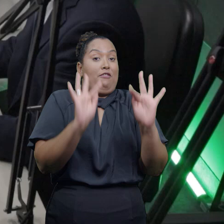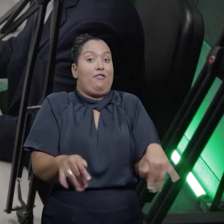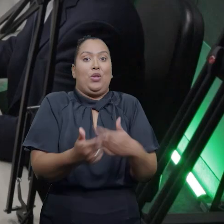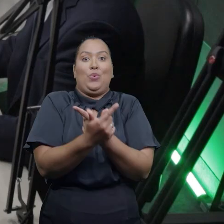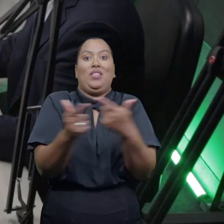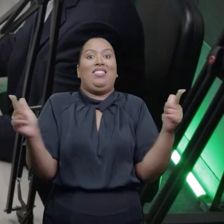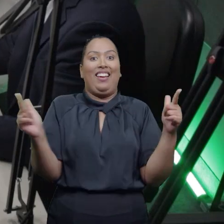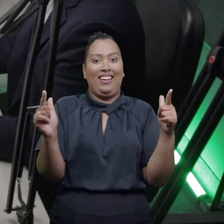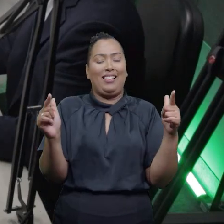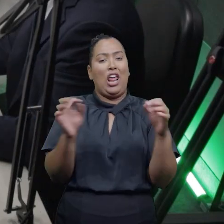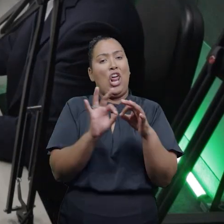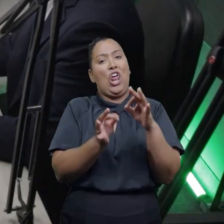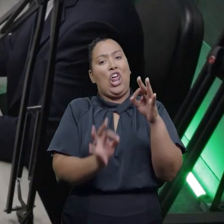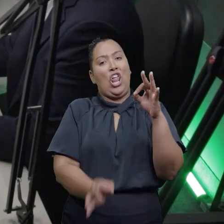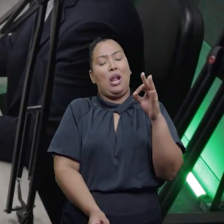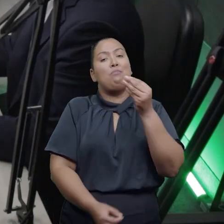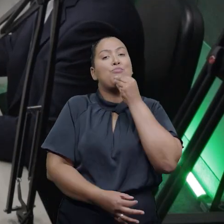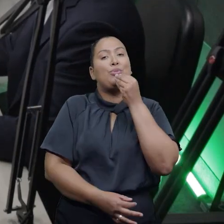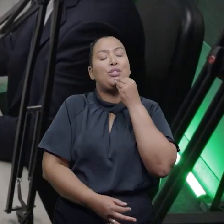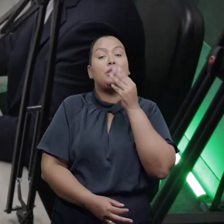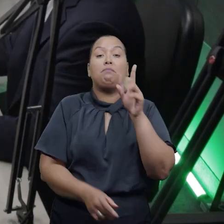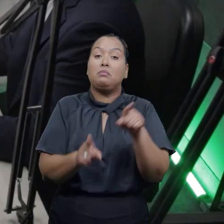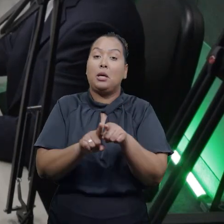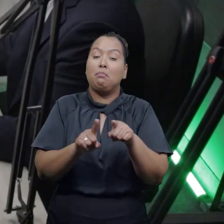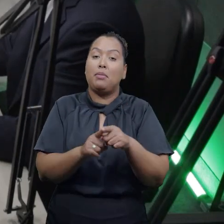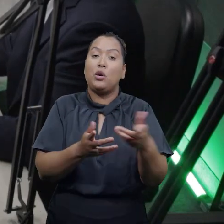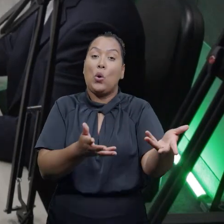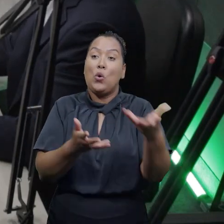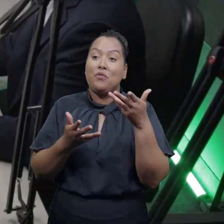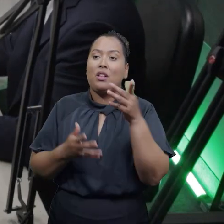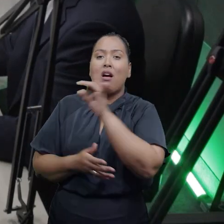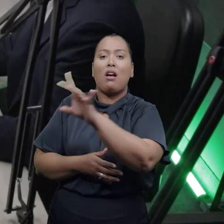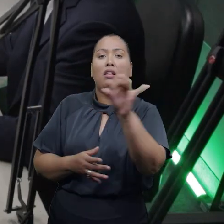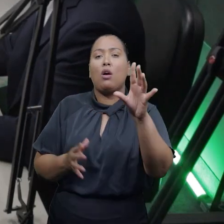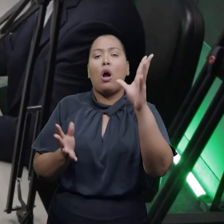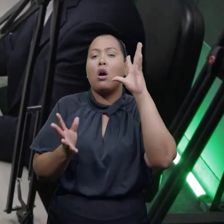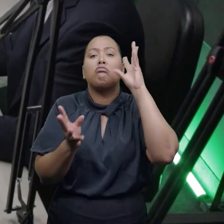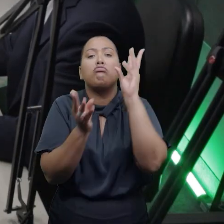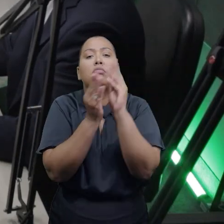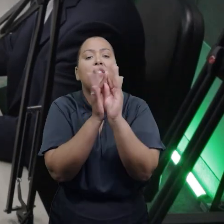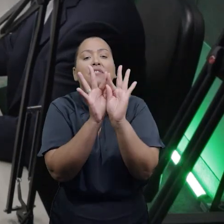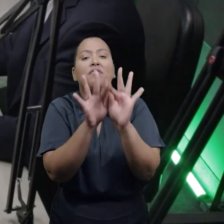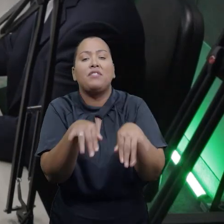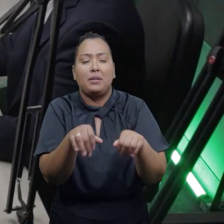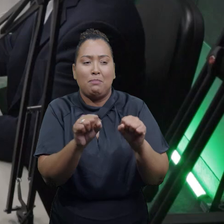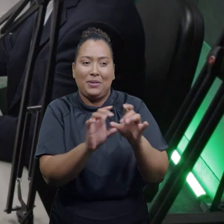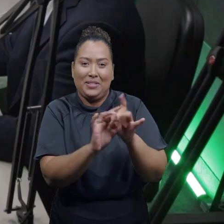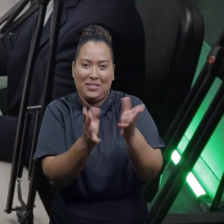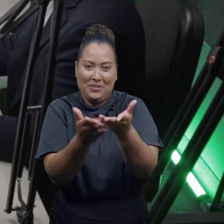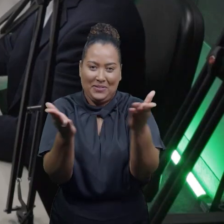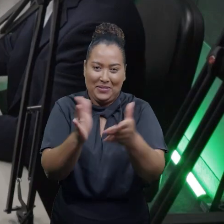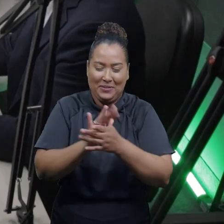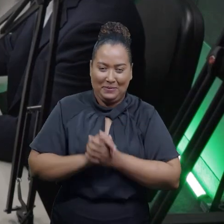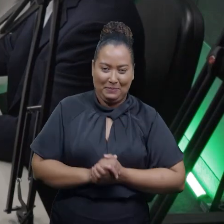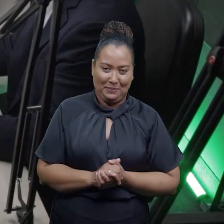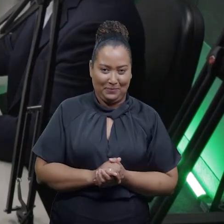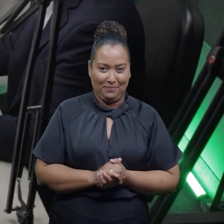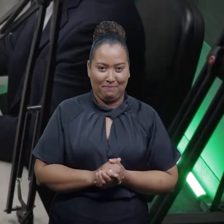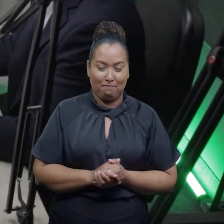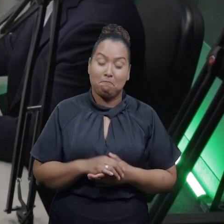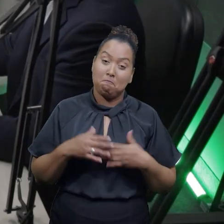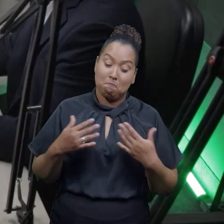se esgota, né, tão facilmente. E eu gostaria de convidar vocês para as considerações finais. Fique à